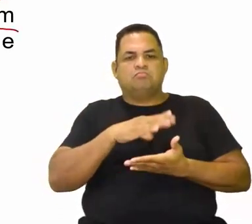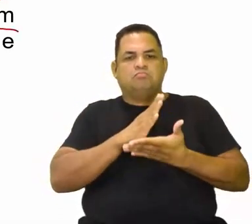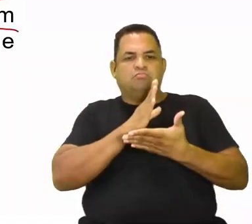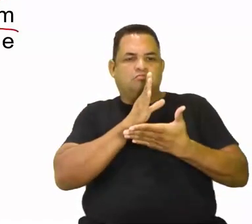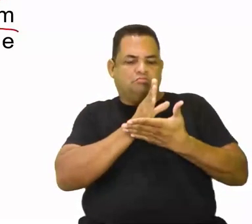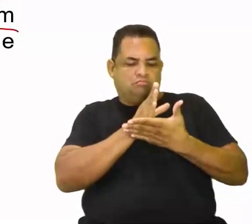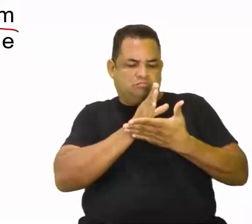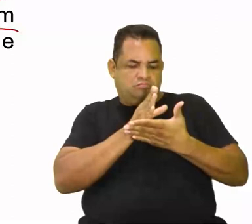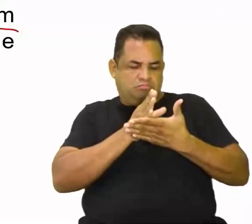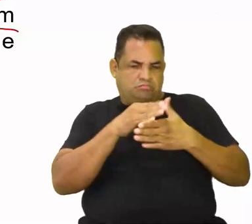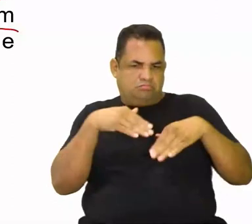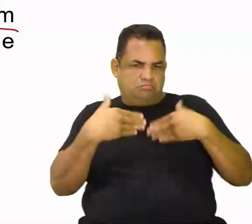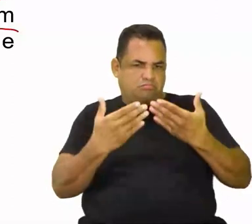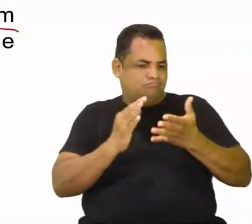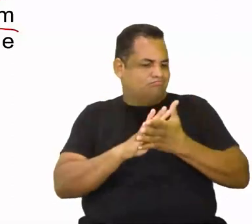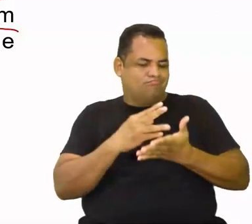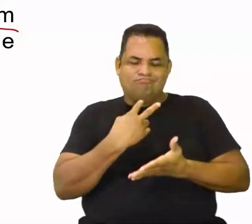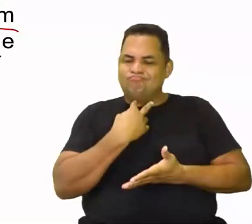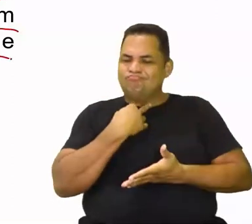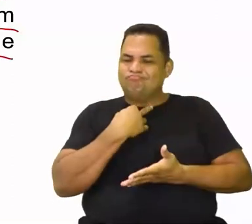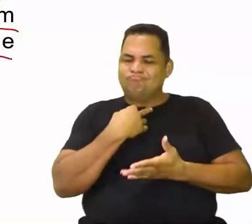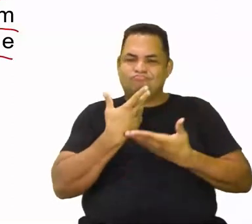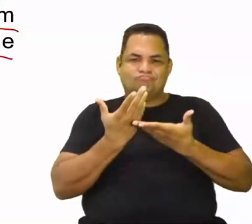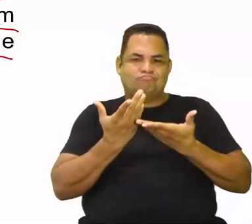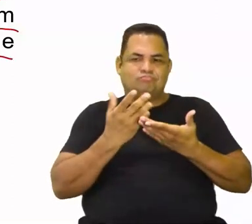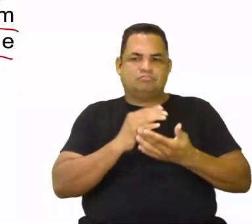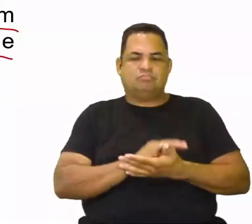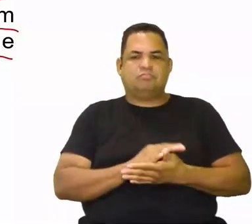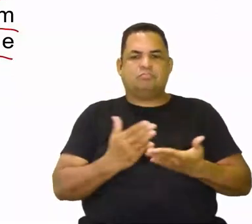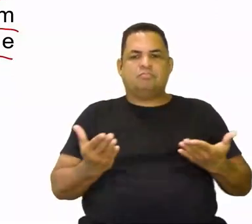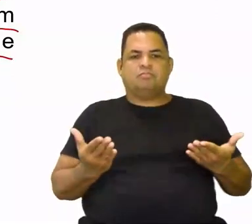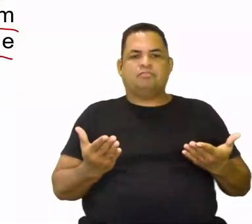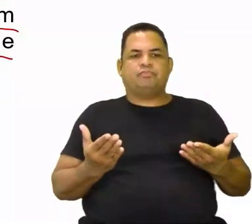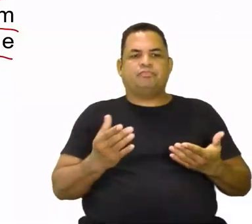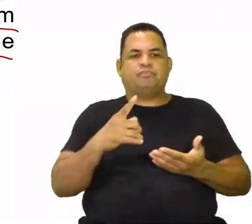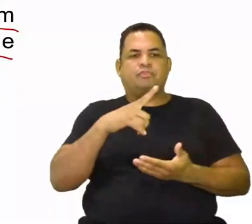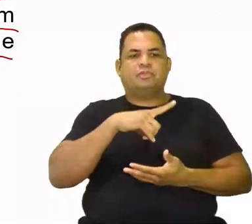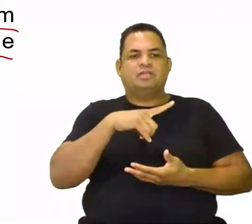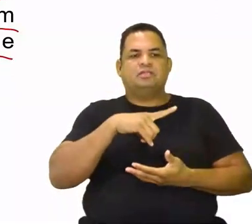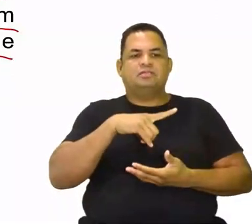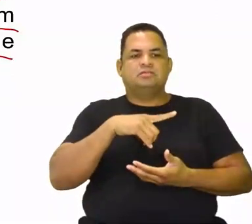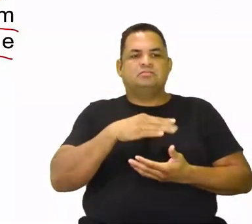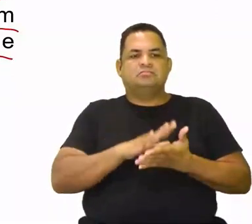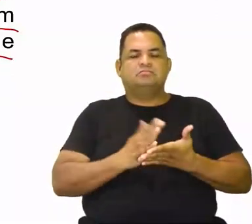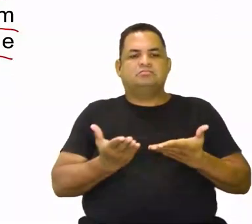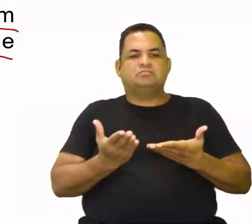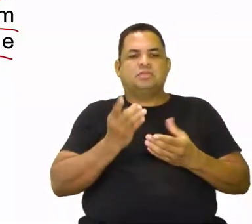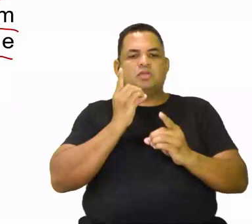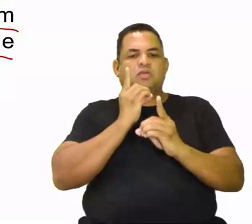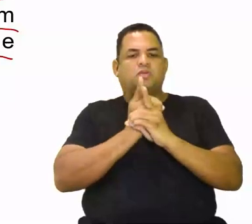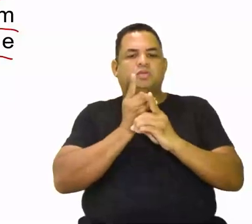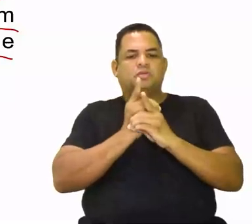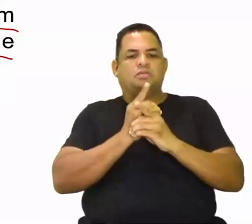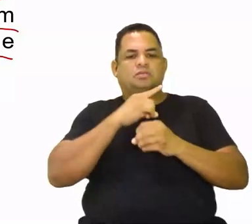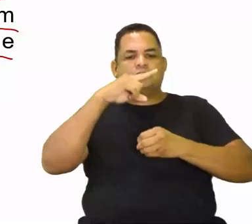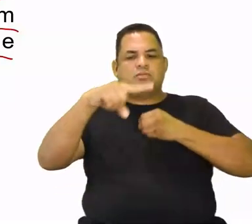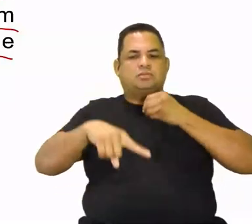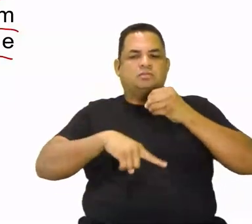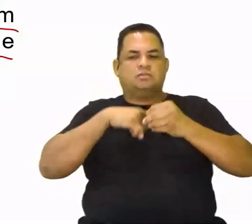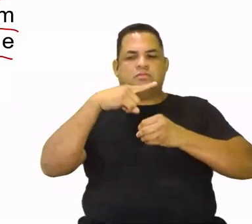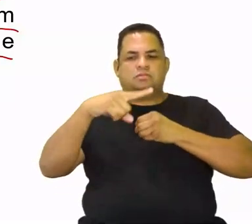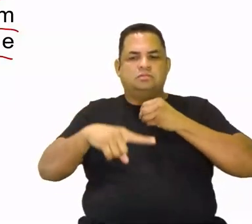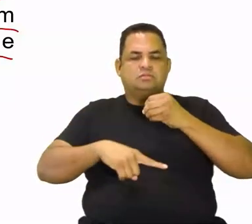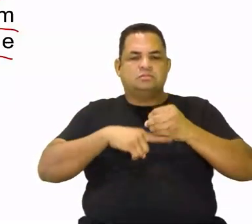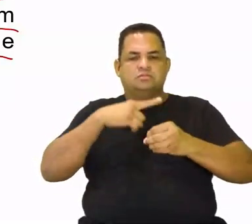momento em que essa divisão não seria mais possível e teria chegado ao átomo. Então, olha